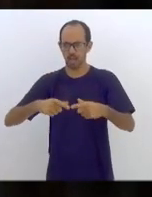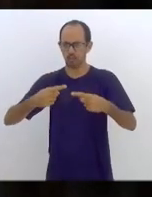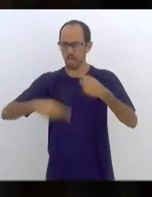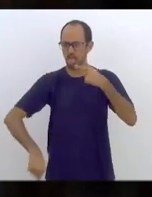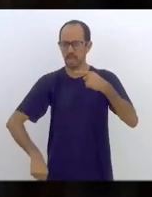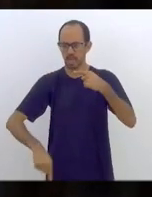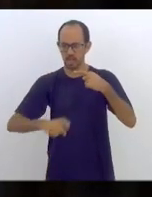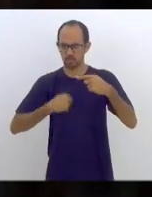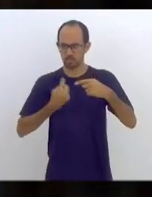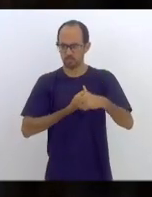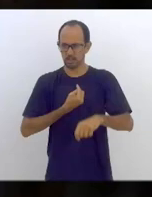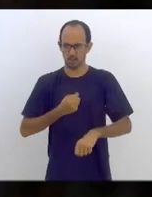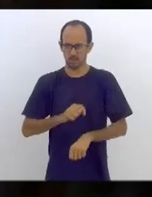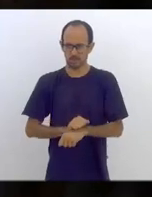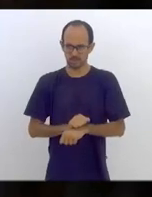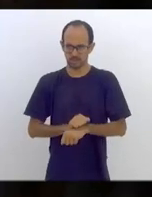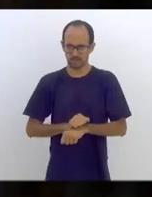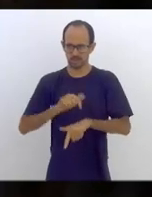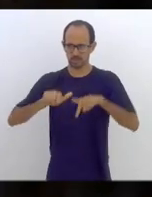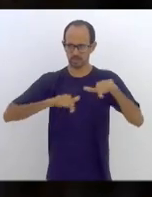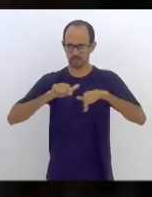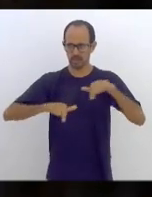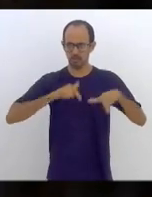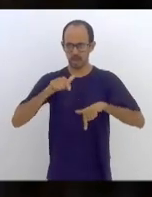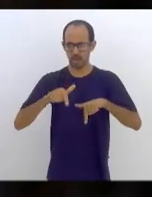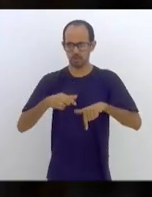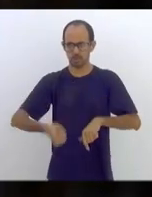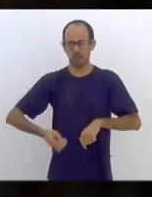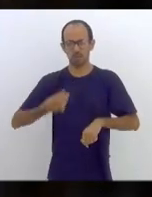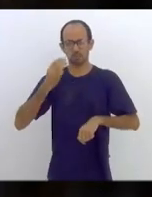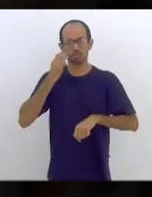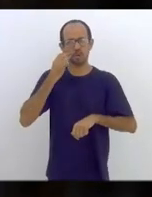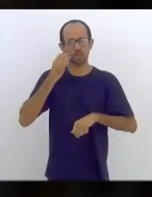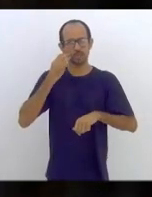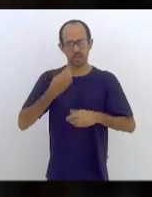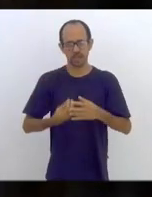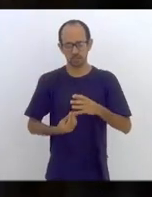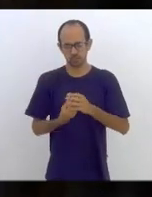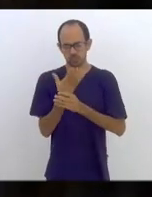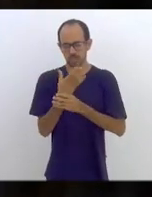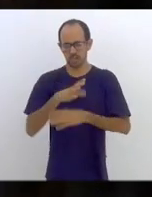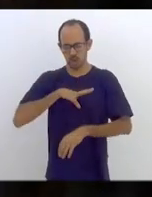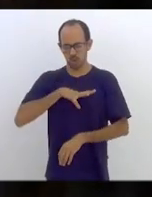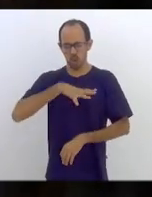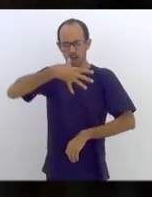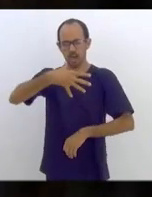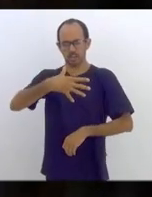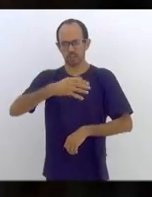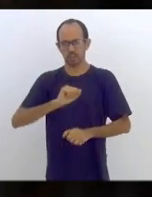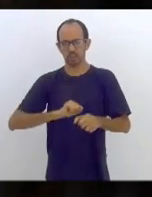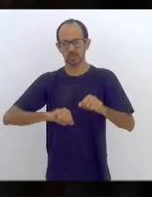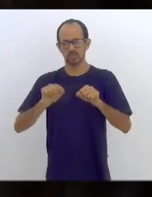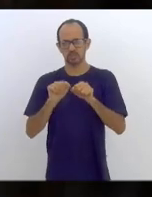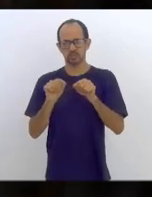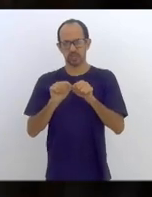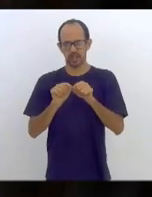trabalho da Mônica Francisco nos encoraja e nos